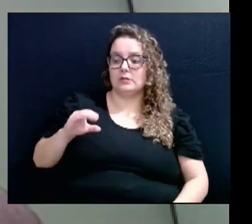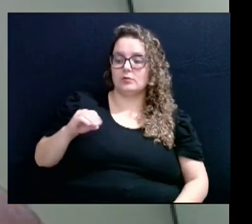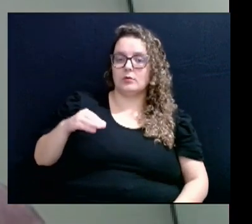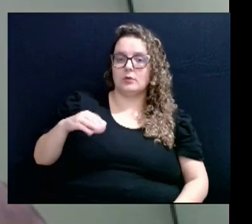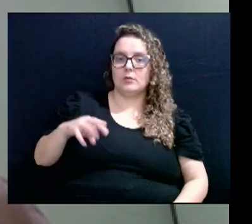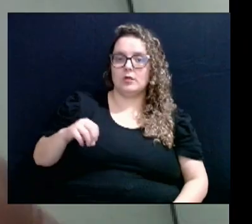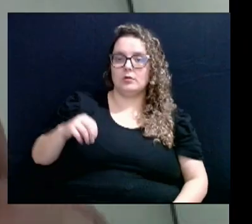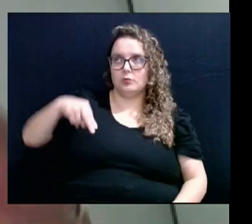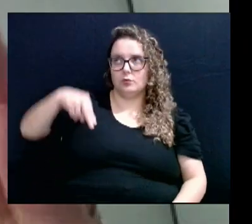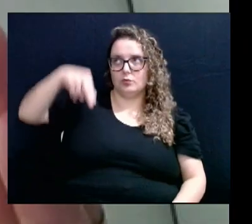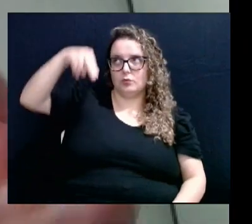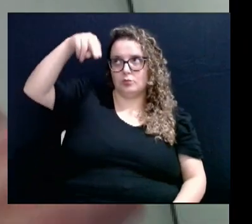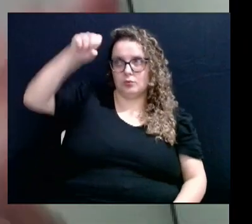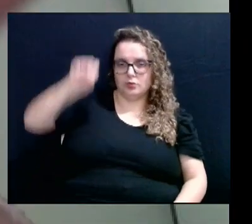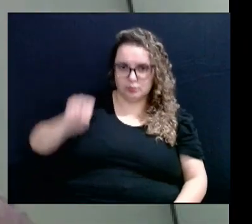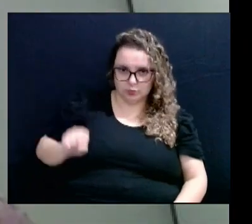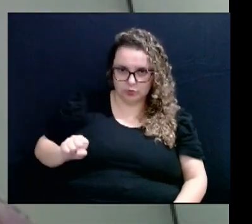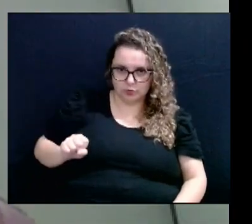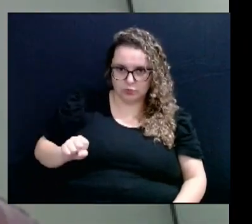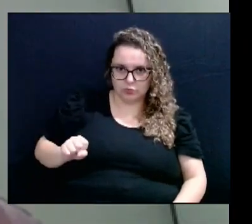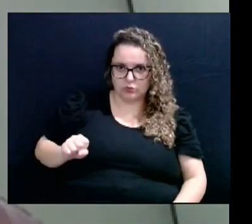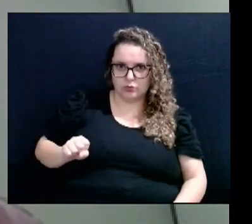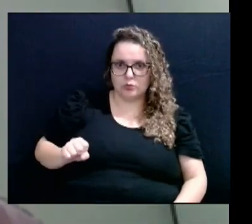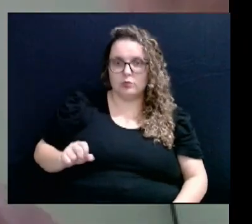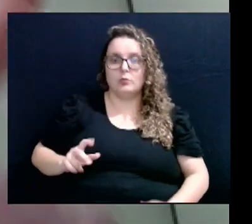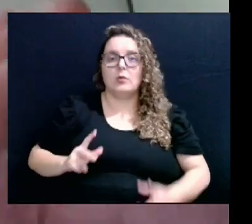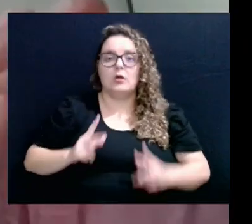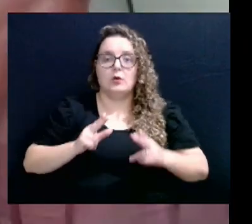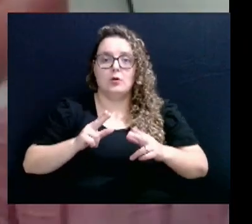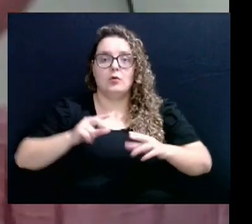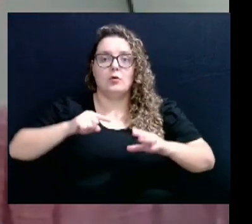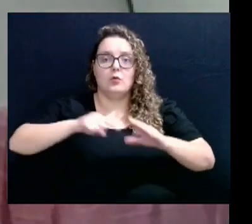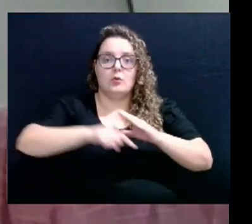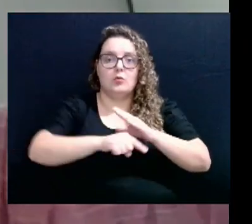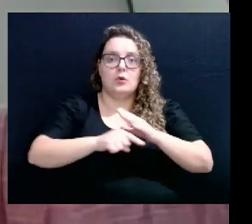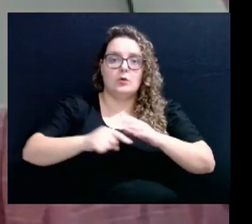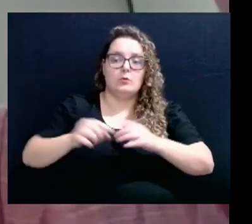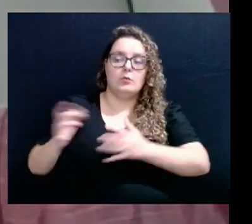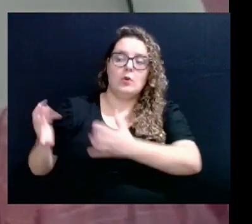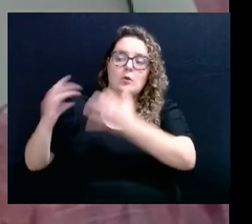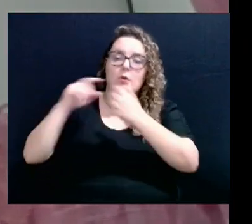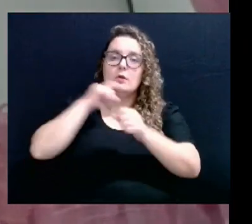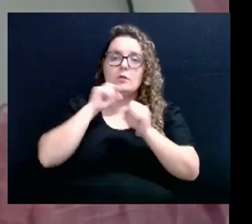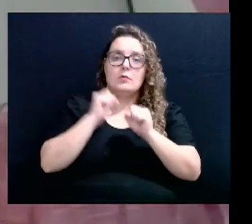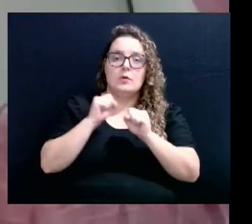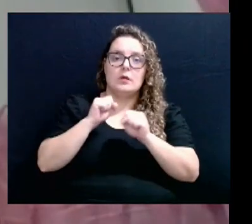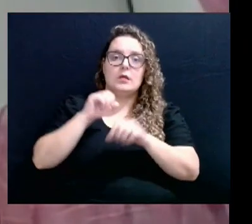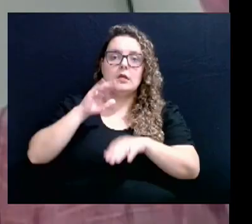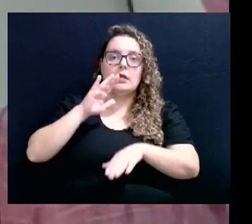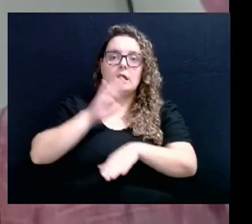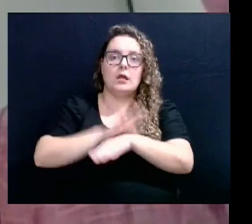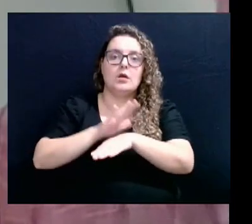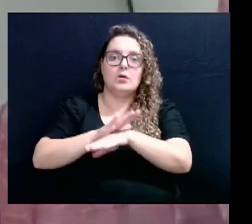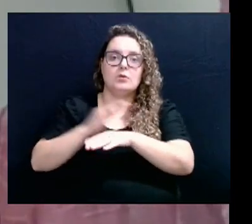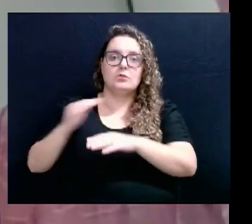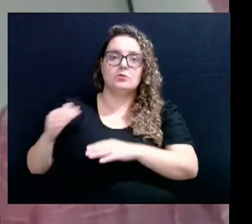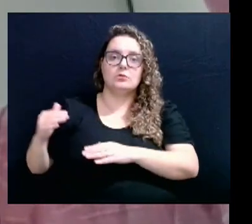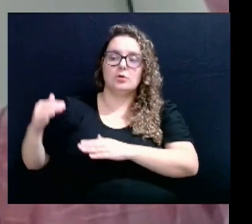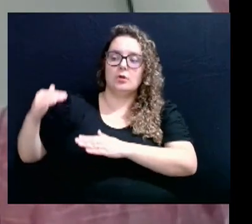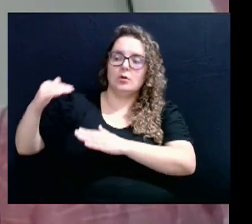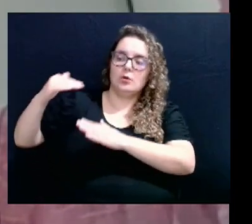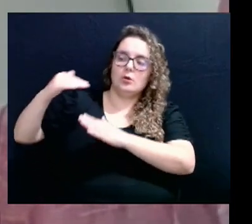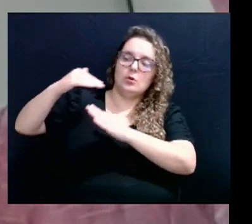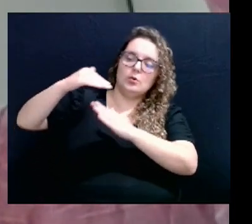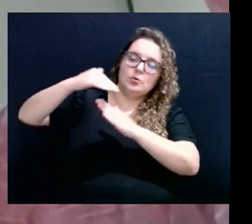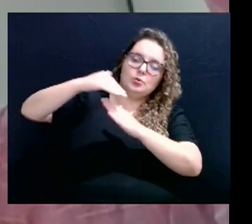sul, mas à medida em que a gente tem um avanço de frentes frias, elas ajudam a defletir esse escoamento. Então, muitas vezes